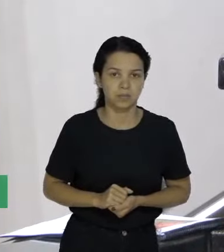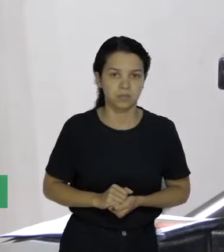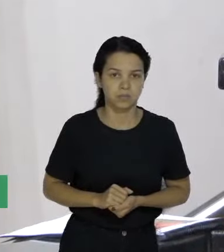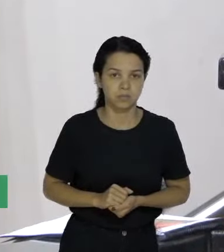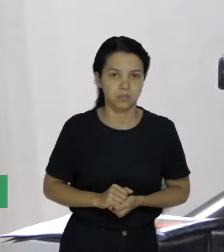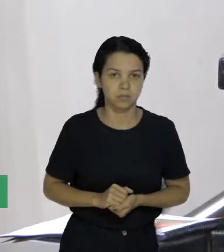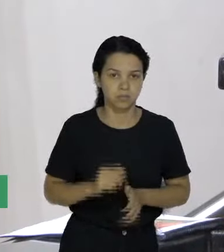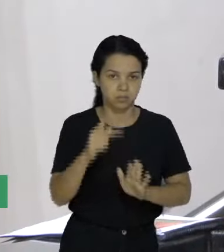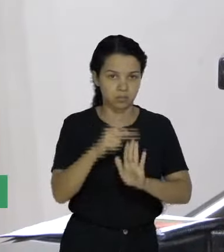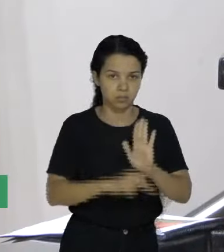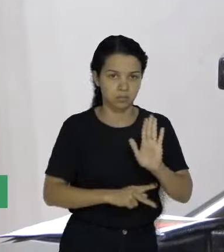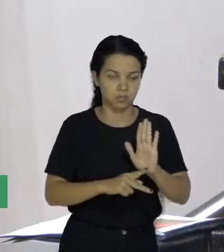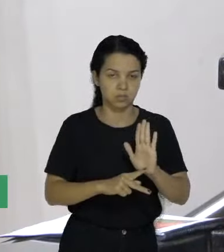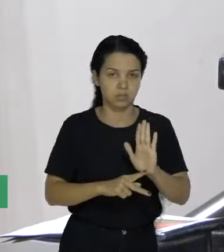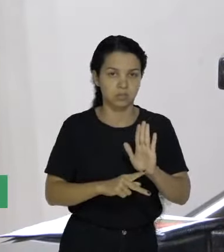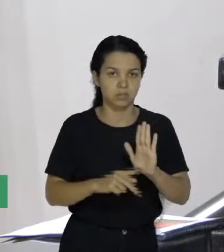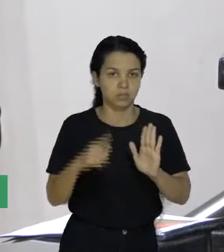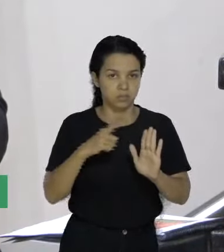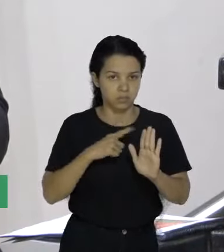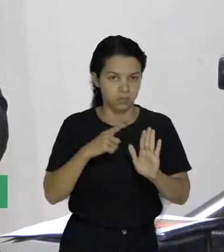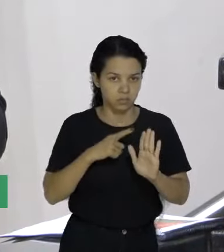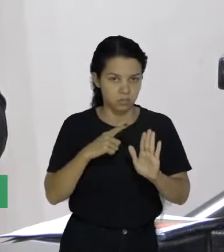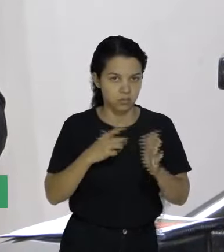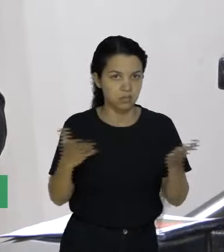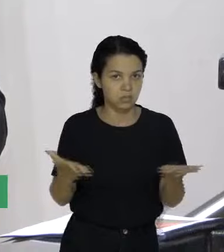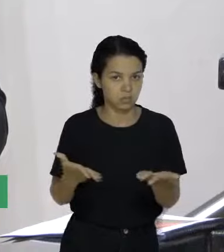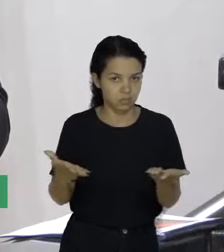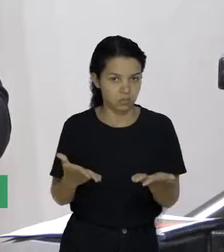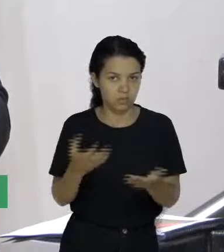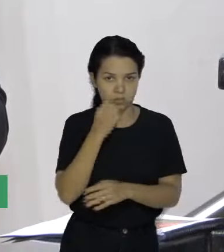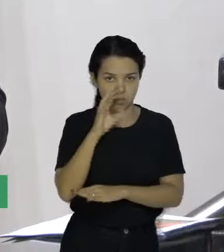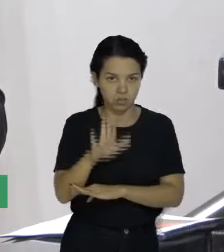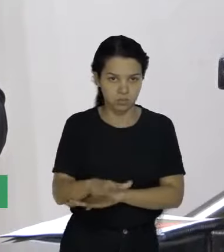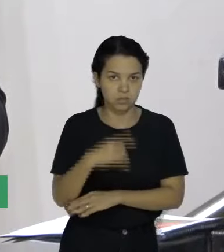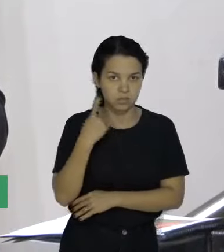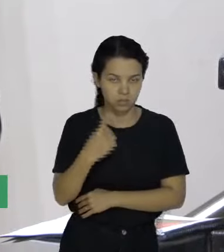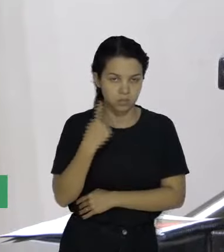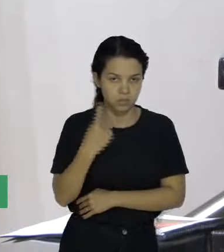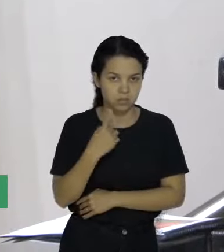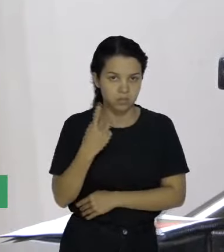projetos que encontram-se hoje boa tarde